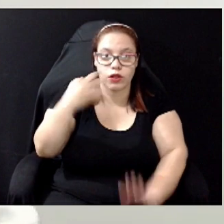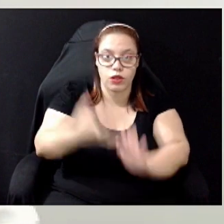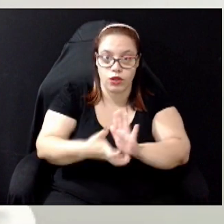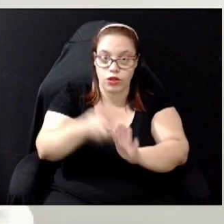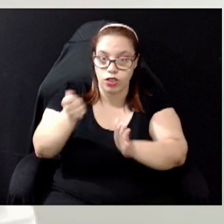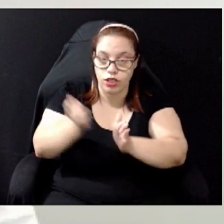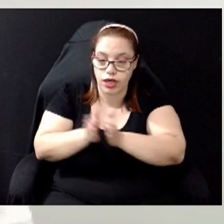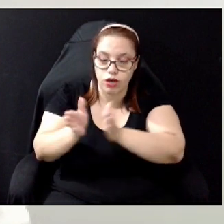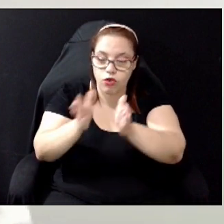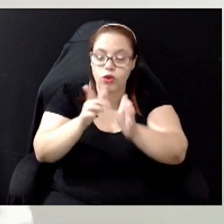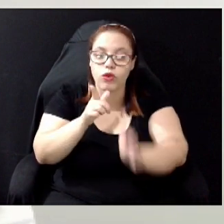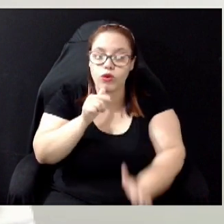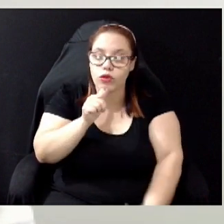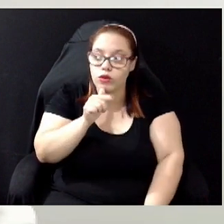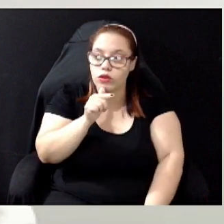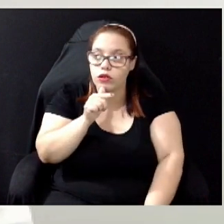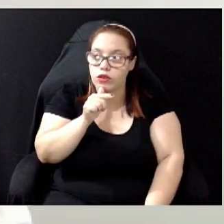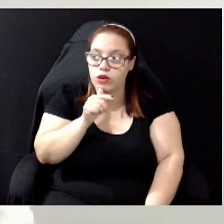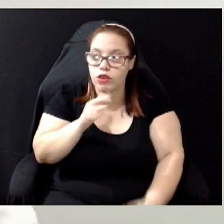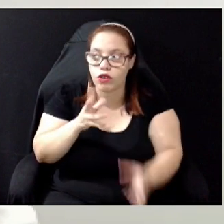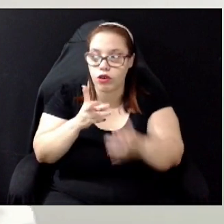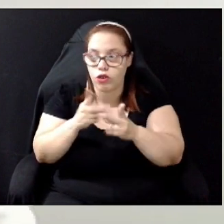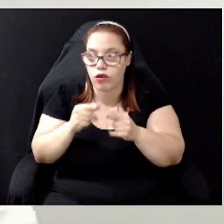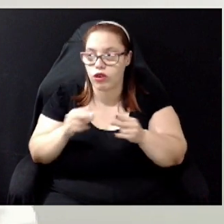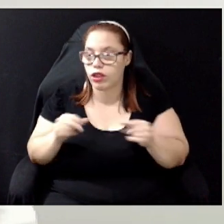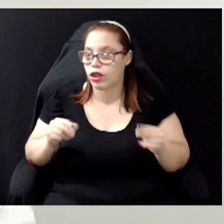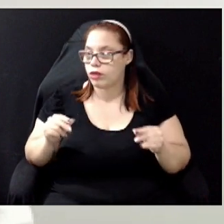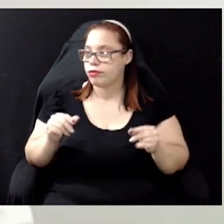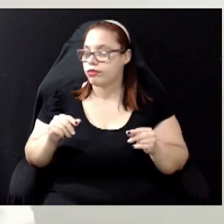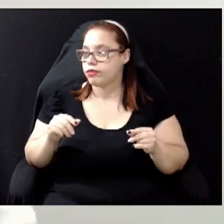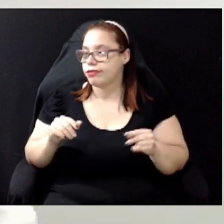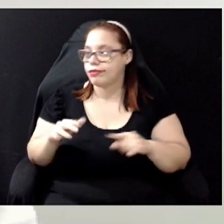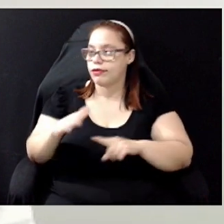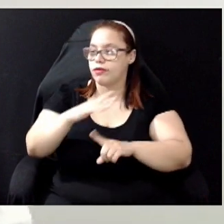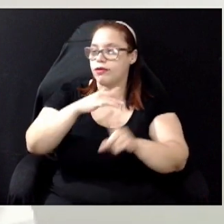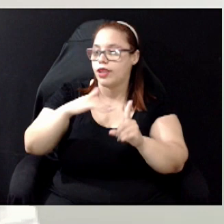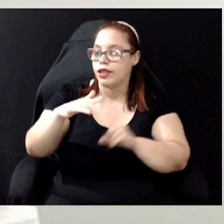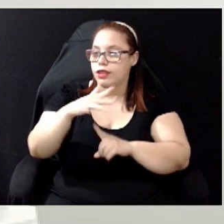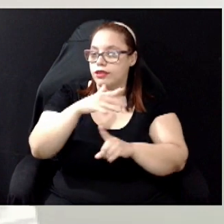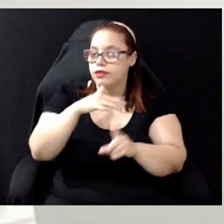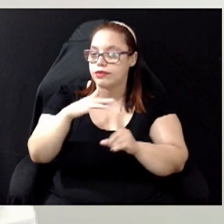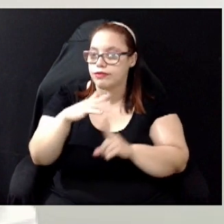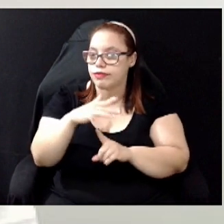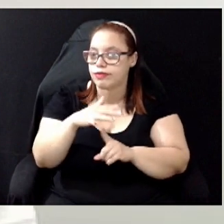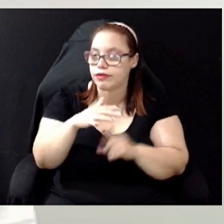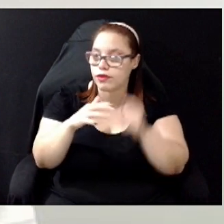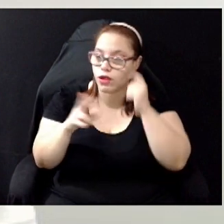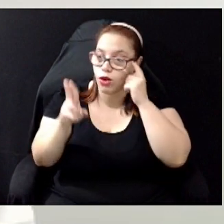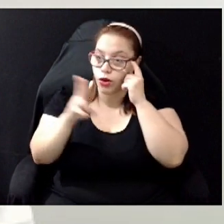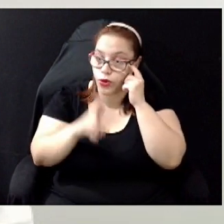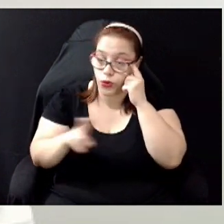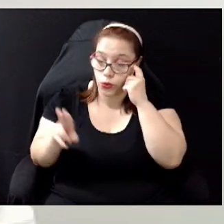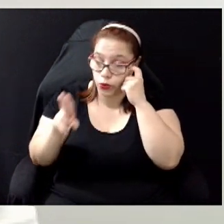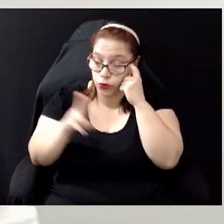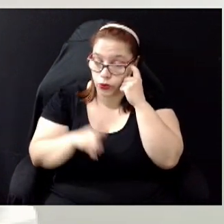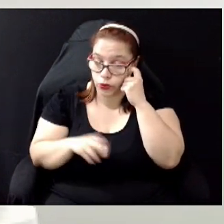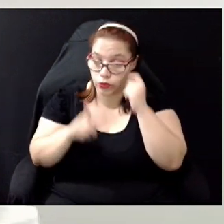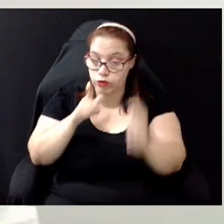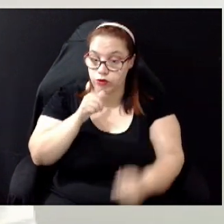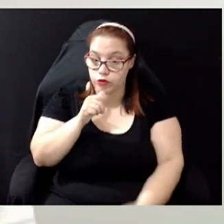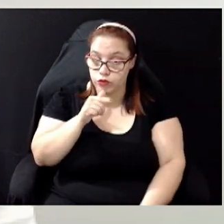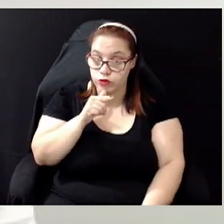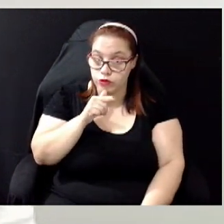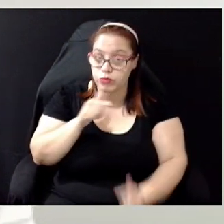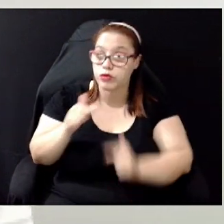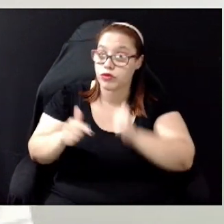se tira mais água do rio, porque senão vai ter escassez, a questão ambiental, e vai ter que usar água de reuso. E